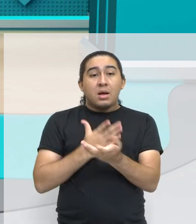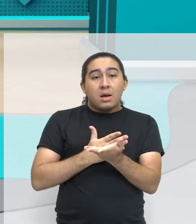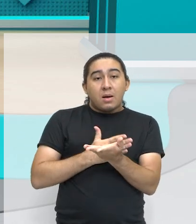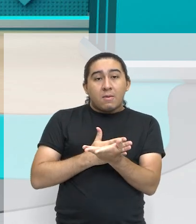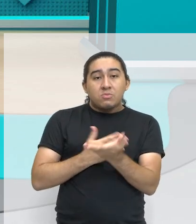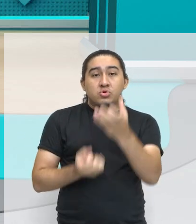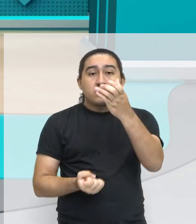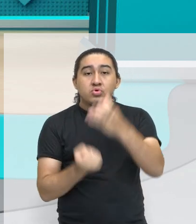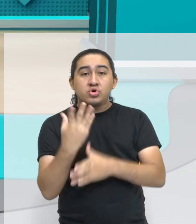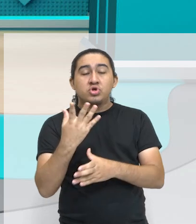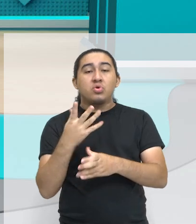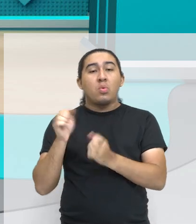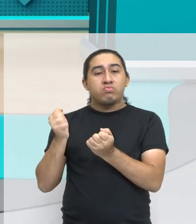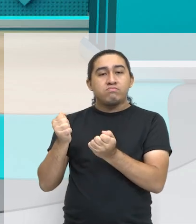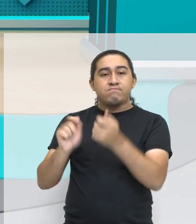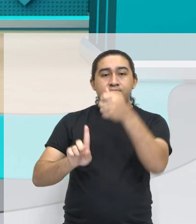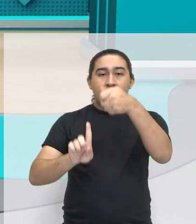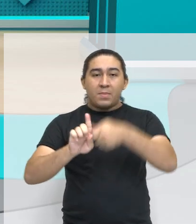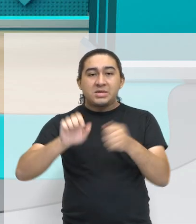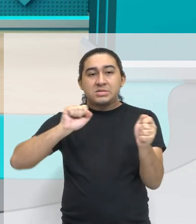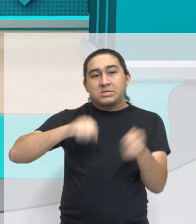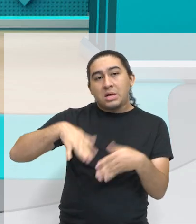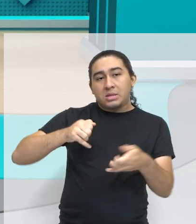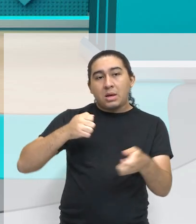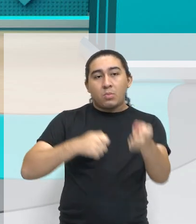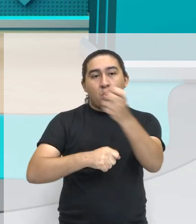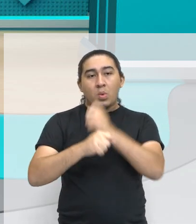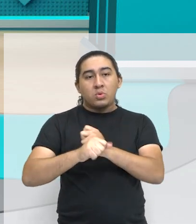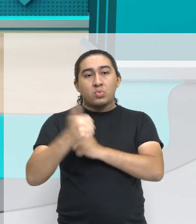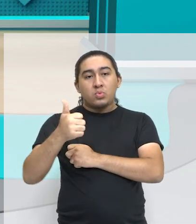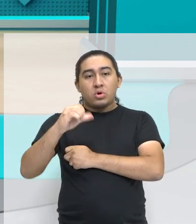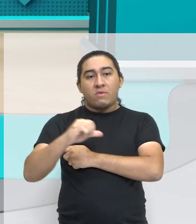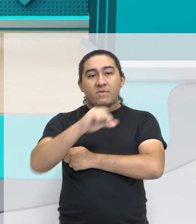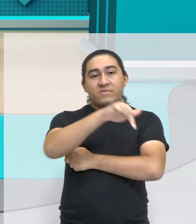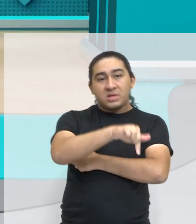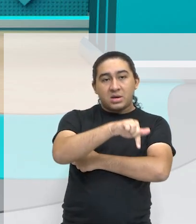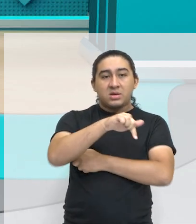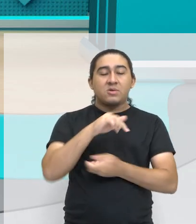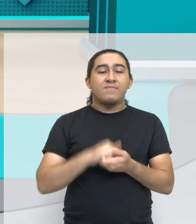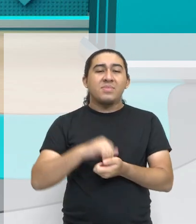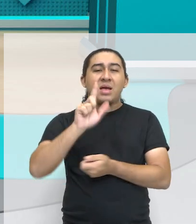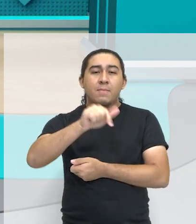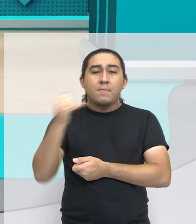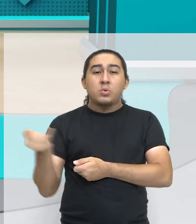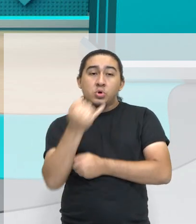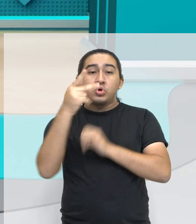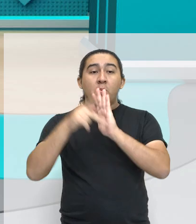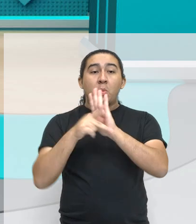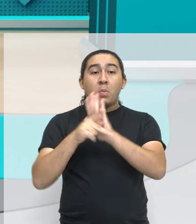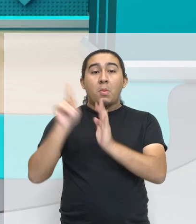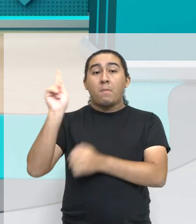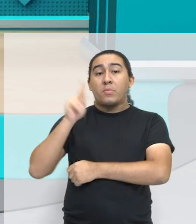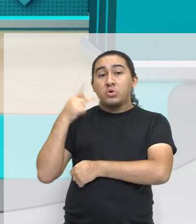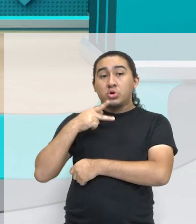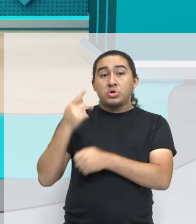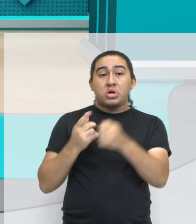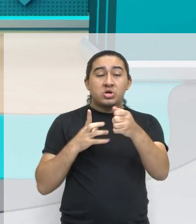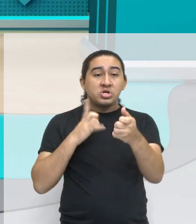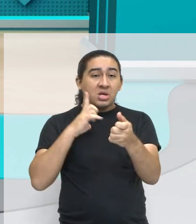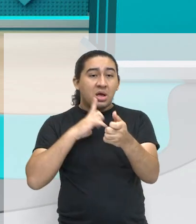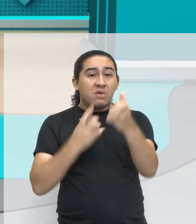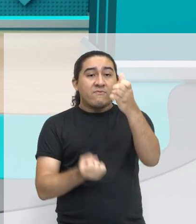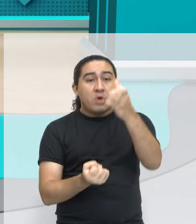1997, quer dizer, já tem quase 37 anos, né? Foi essencial para a política de formação